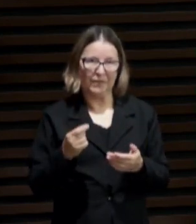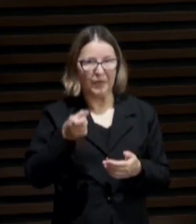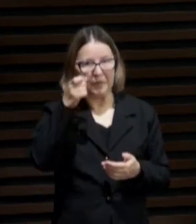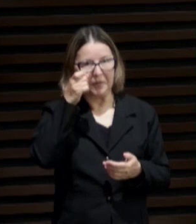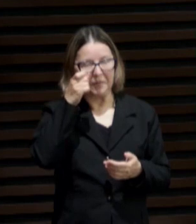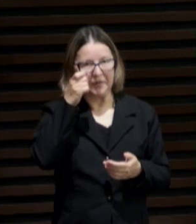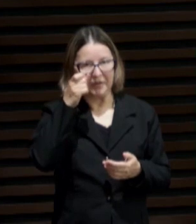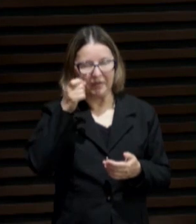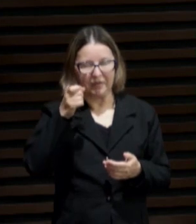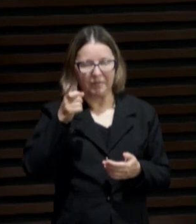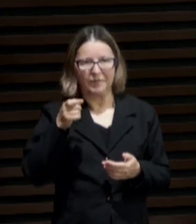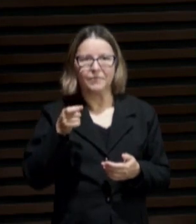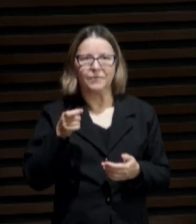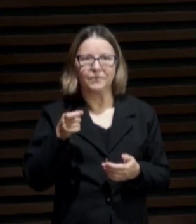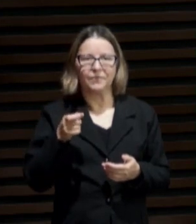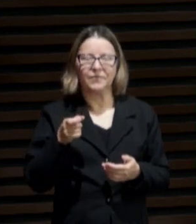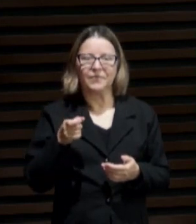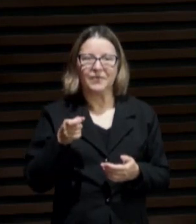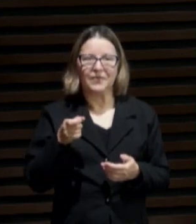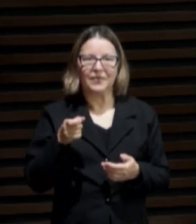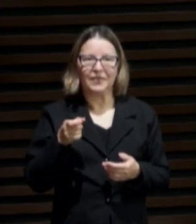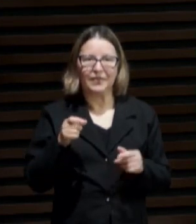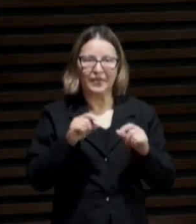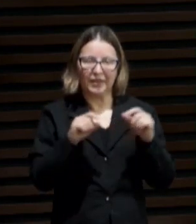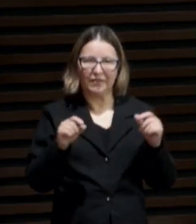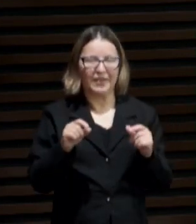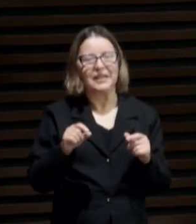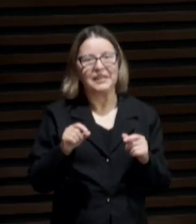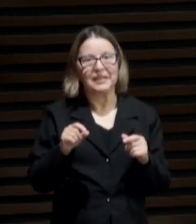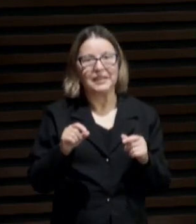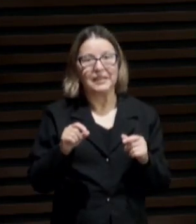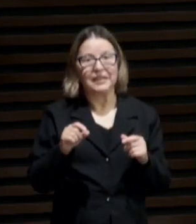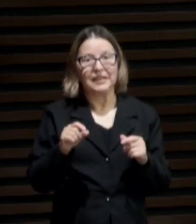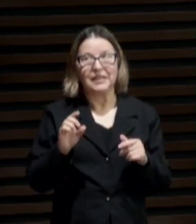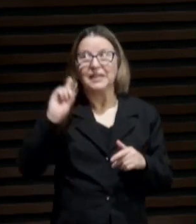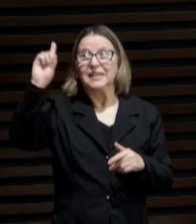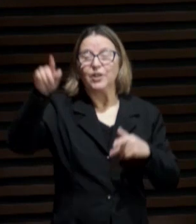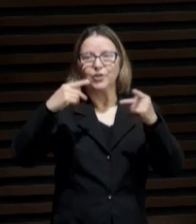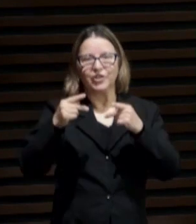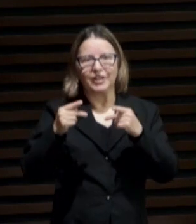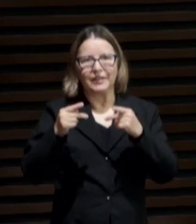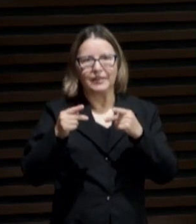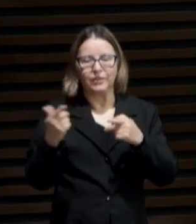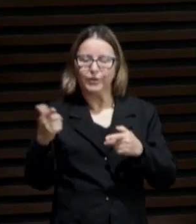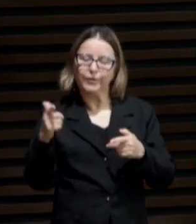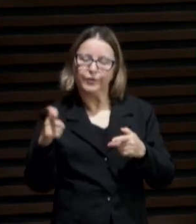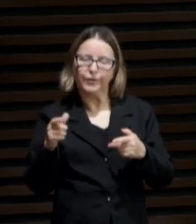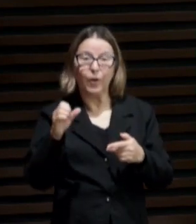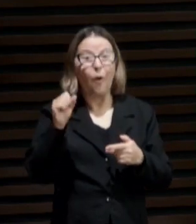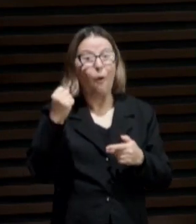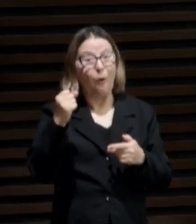expressão disse Deus sendo repetida 8 vezes. um irmão lá de Santa Catarina, o